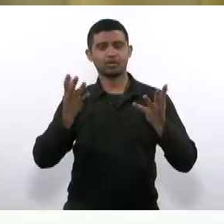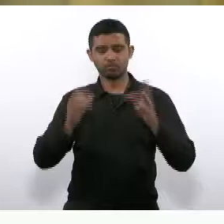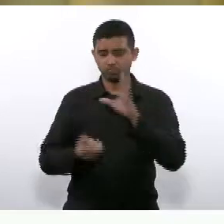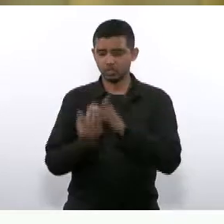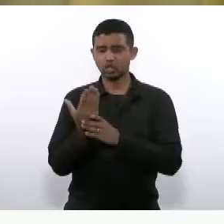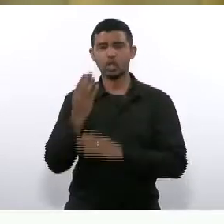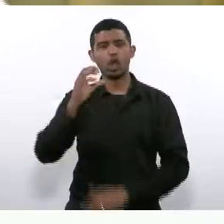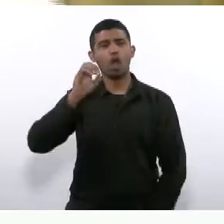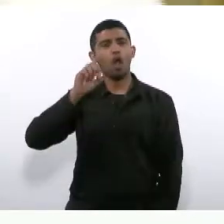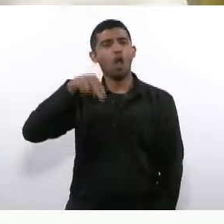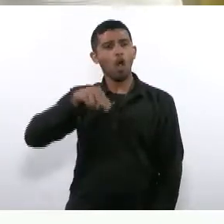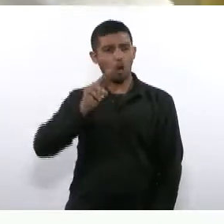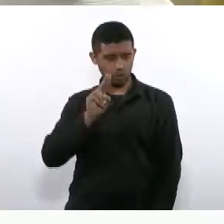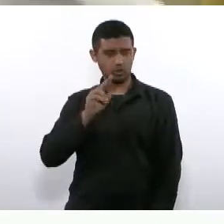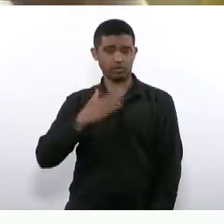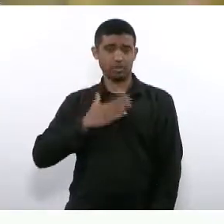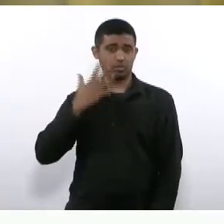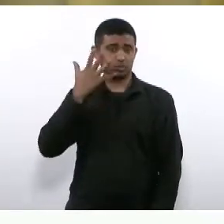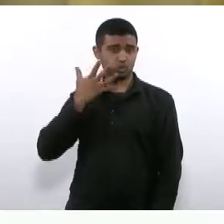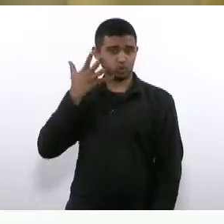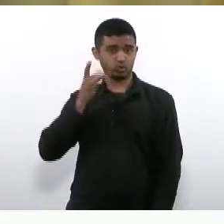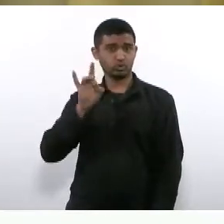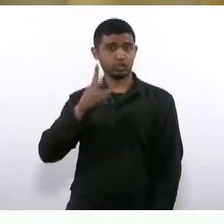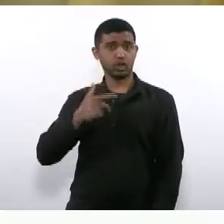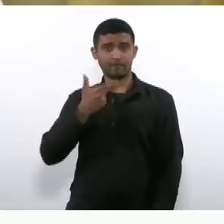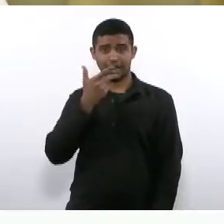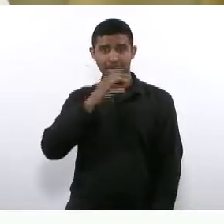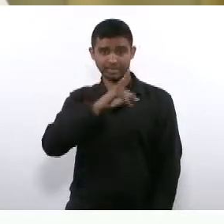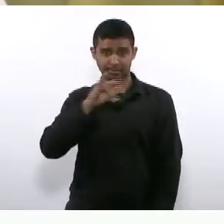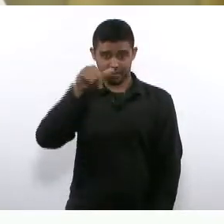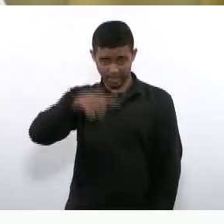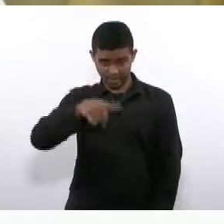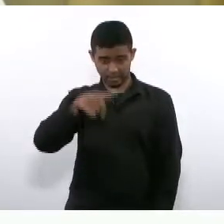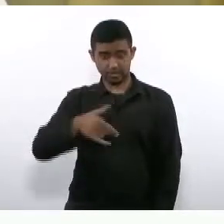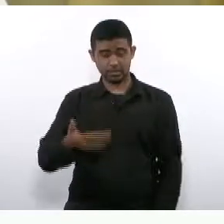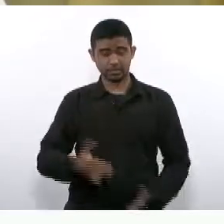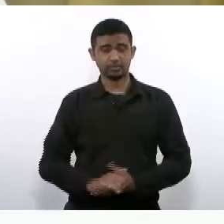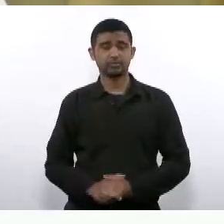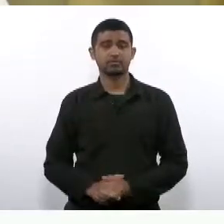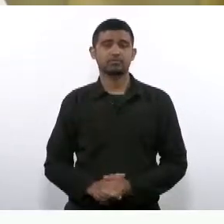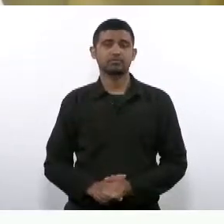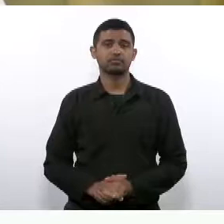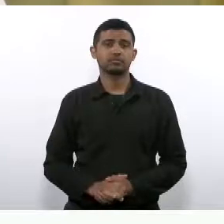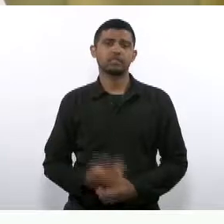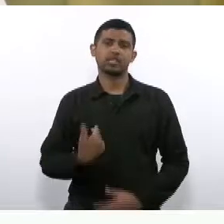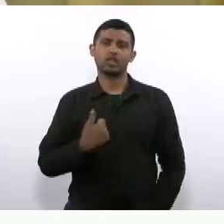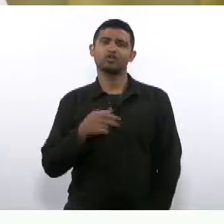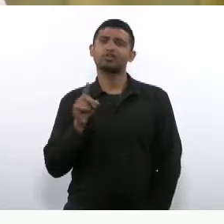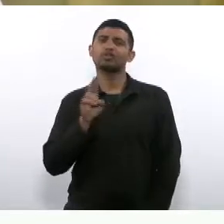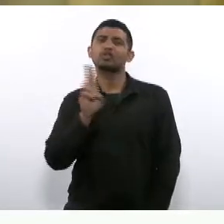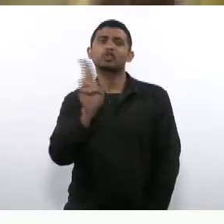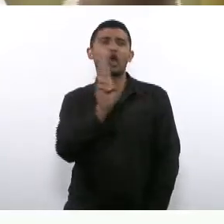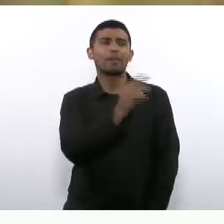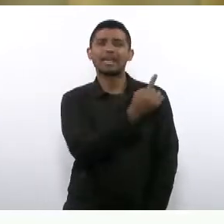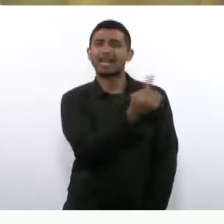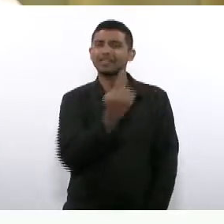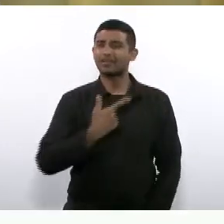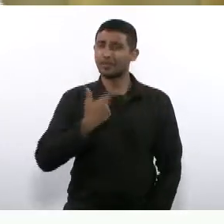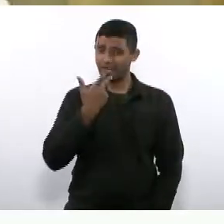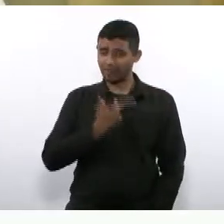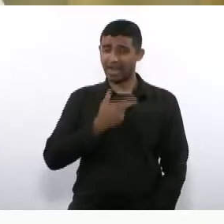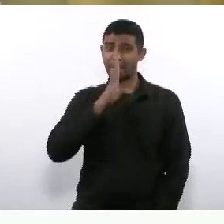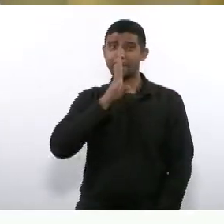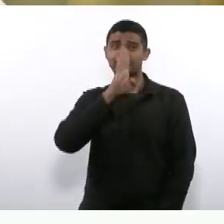vou falar, a minha fala vai ser só sobre essa CPI, e não vou poder deixar de citar o nome de todas vocês, e principalmente da